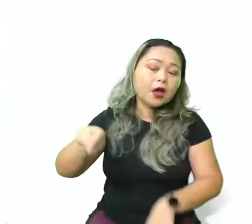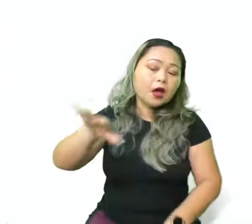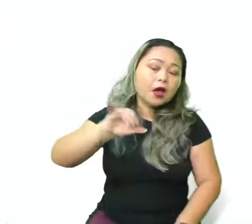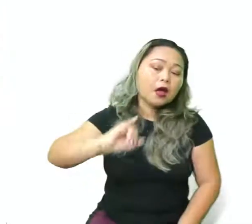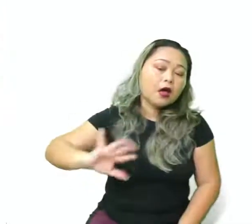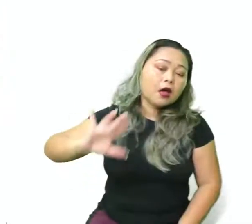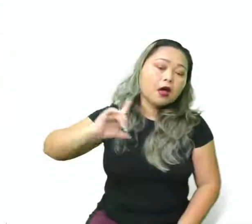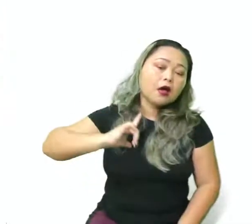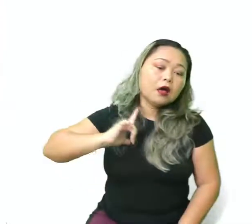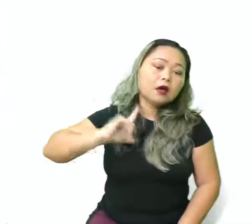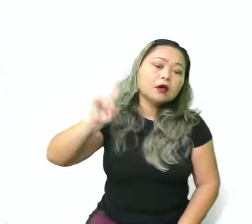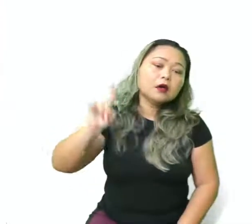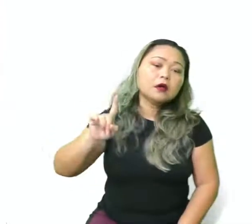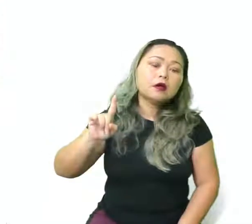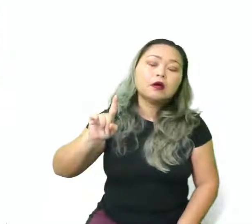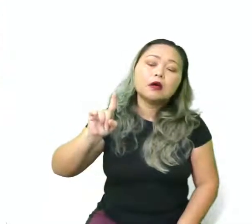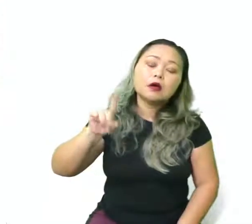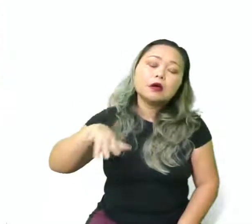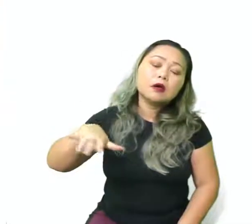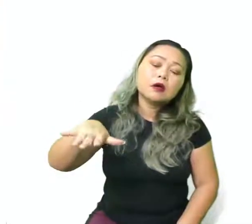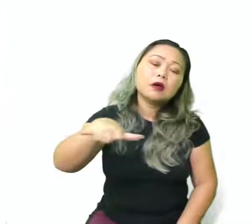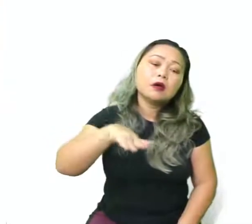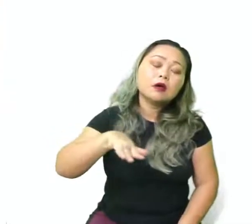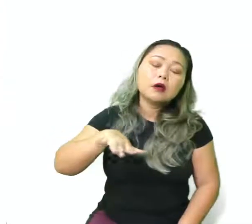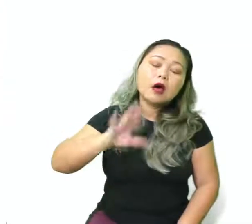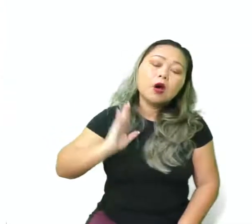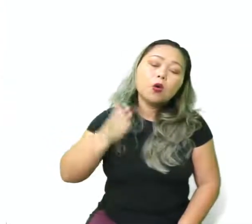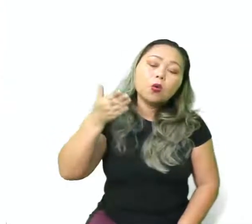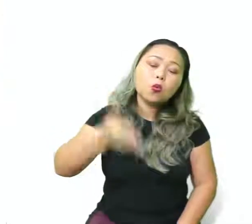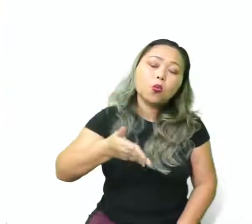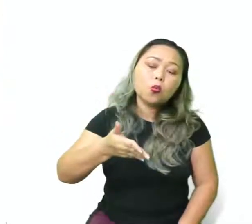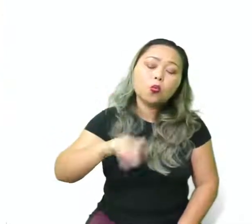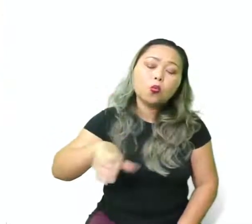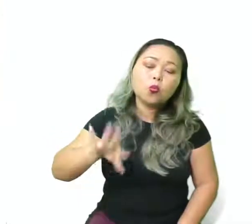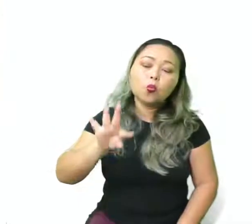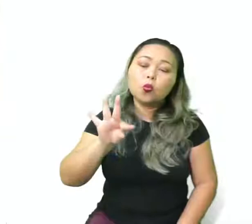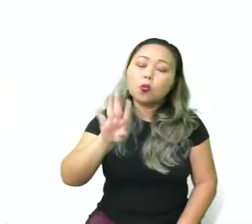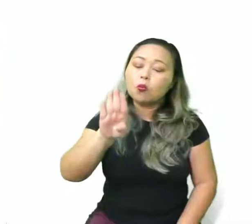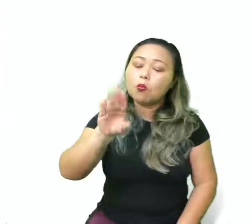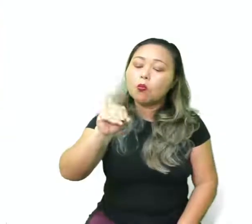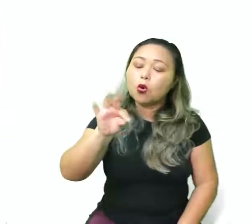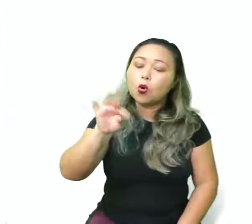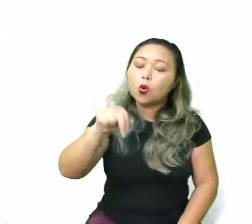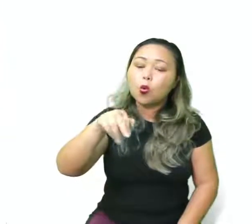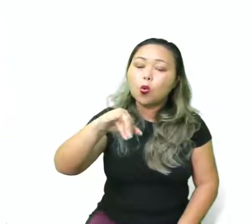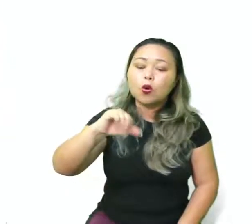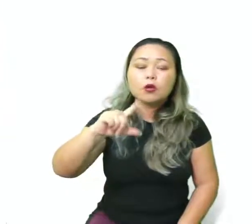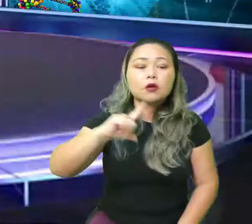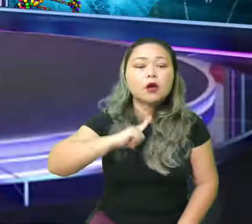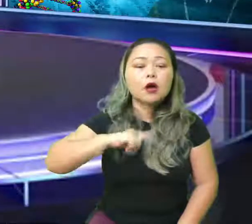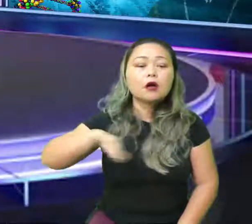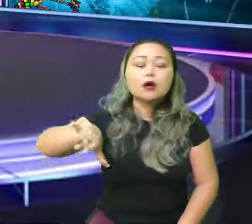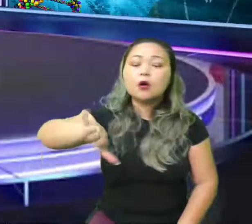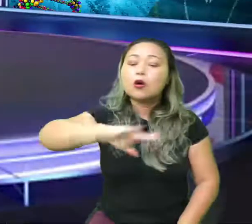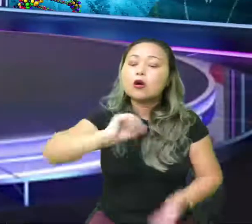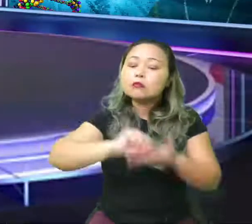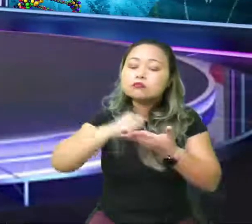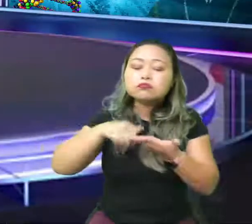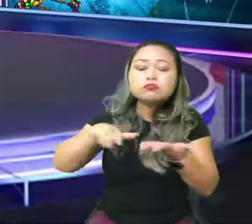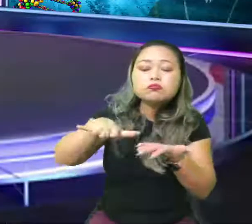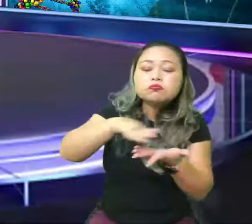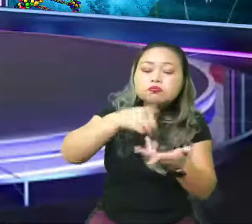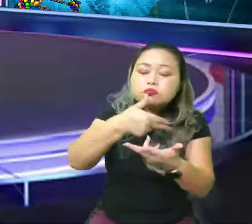imagem de uma pteridófita, né? Onde você tem o foco da botânica, que estuda os seres autotróficos,